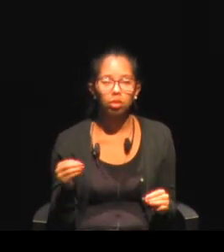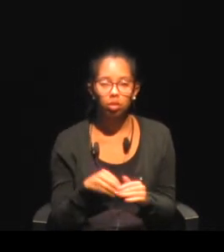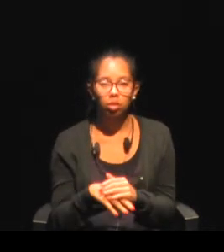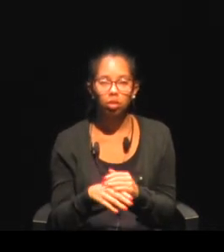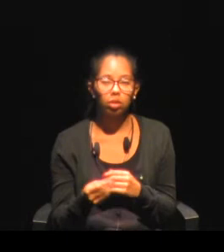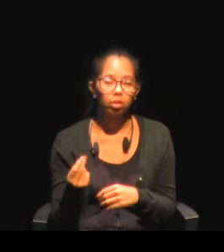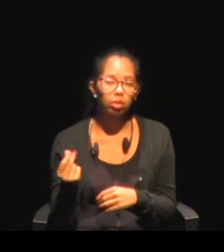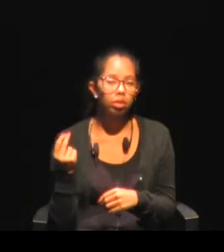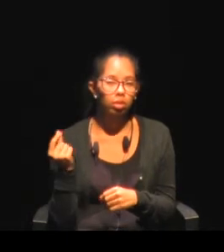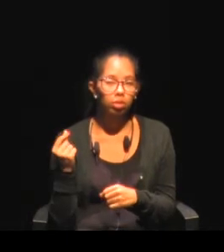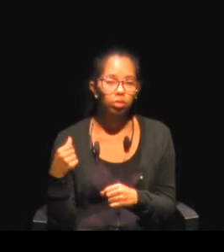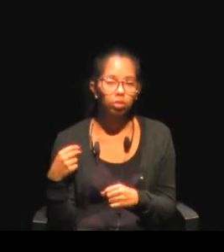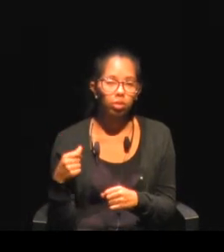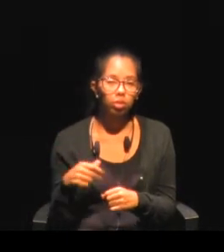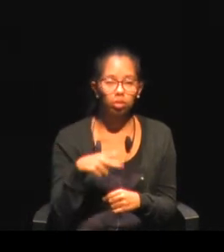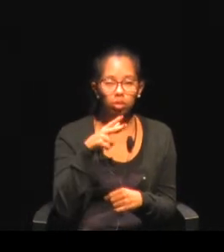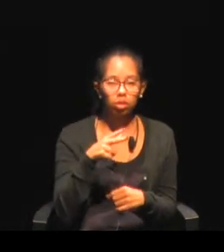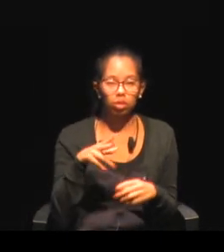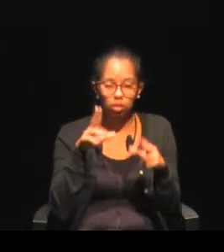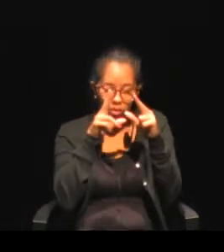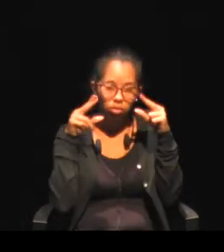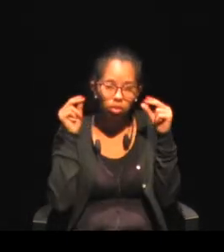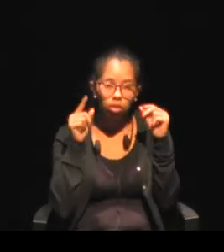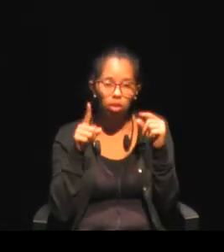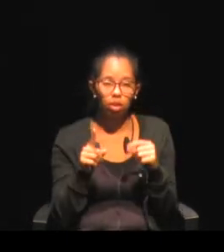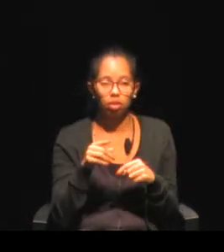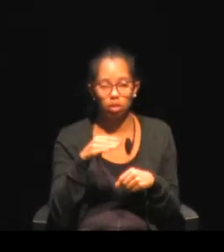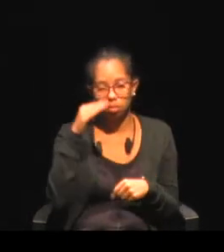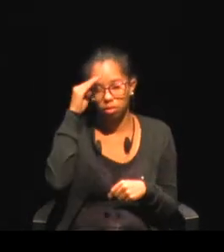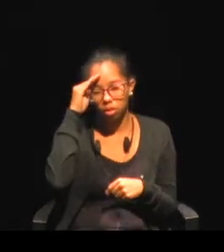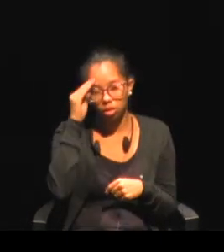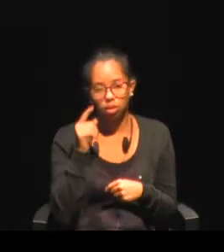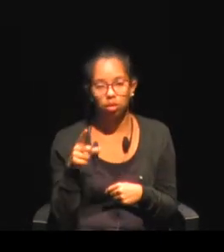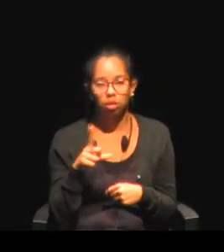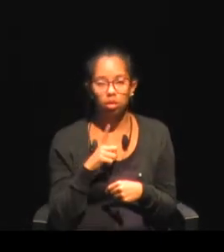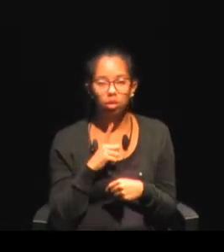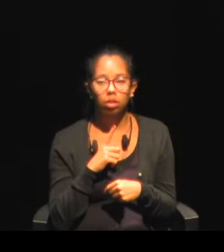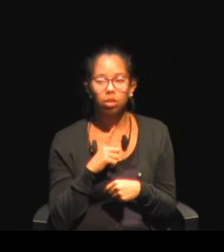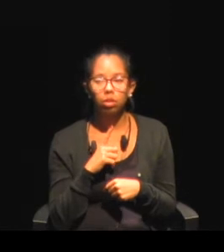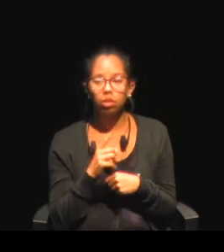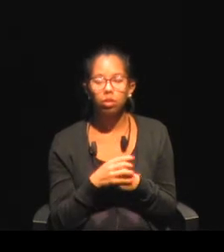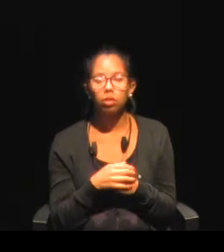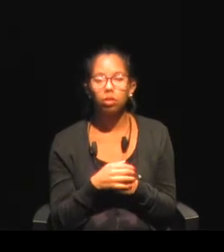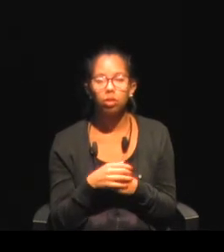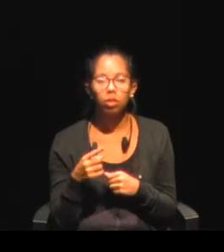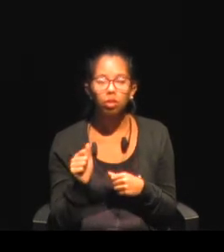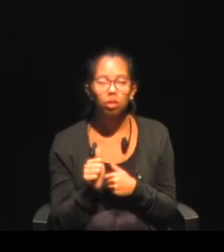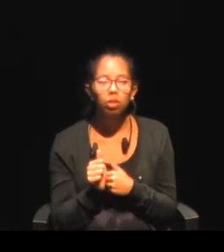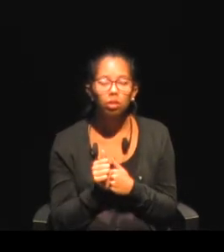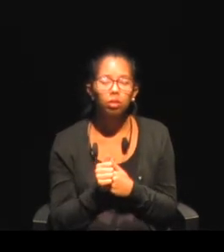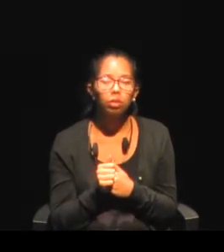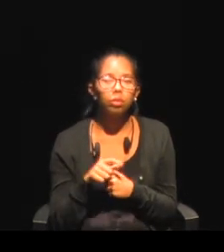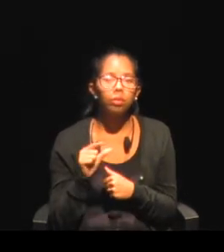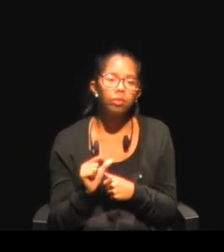Esse museu se instala numa antiga enfermaria militar. Na verdade, é um edifício militar. É um edifício militar que fica num alteado,